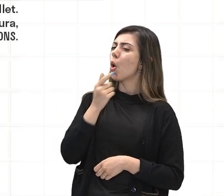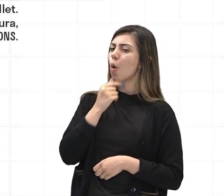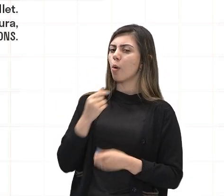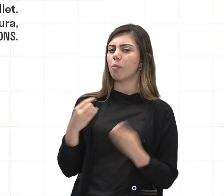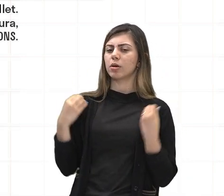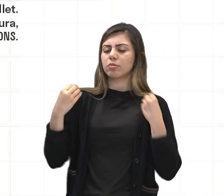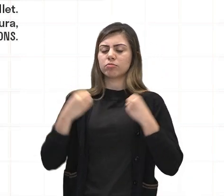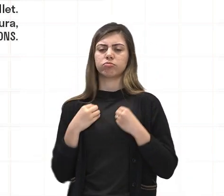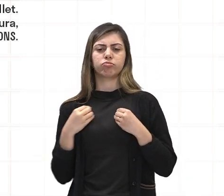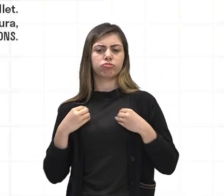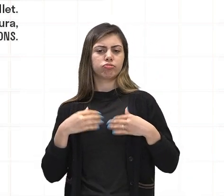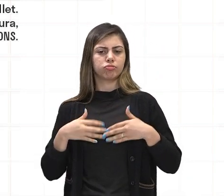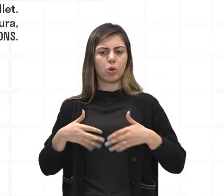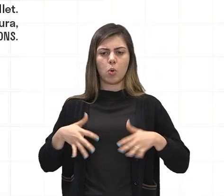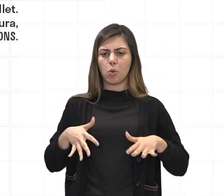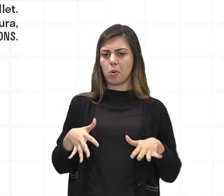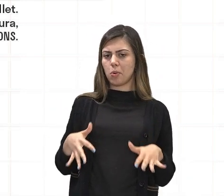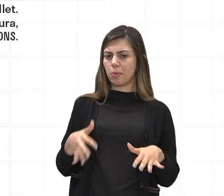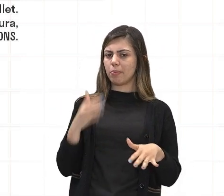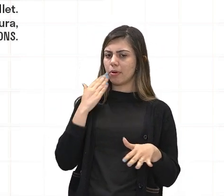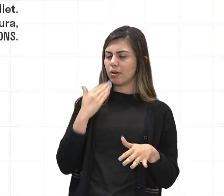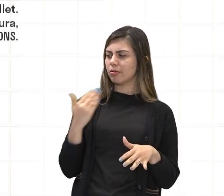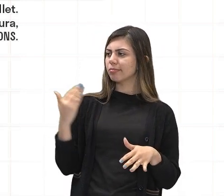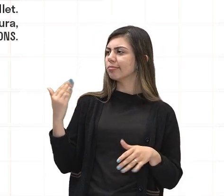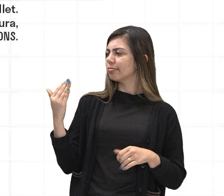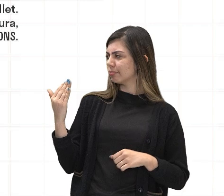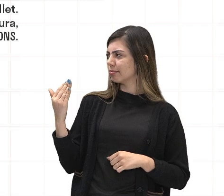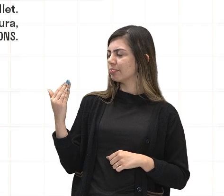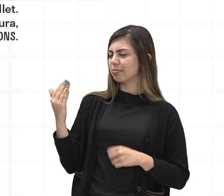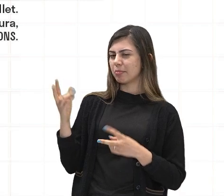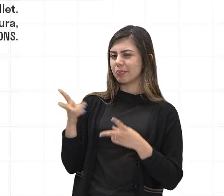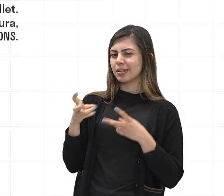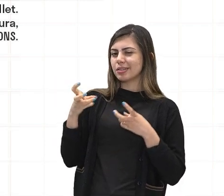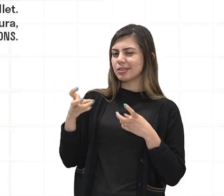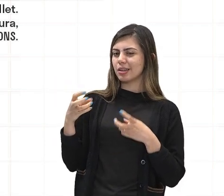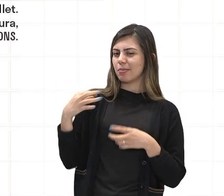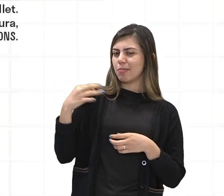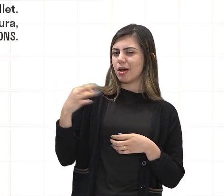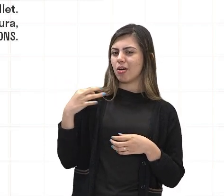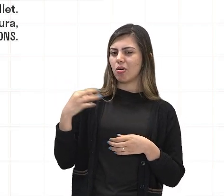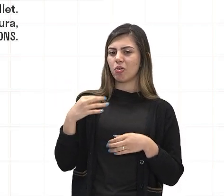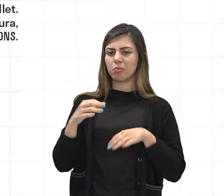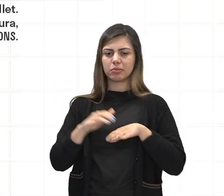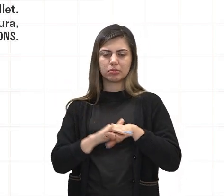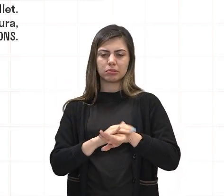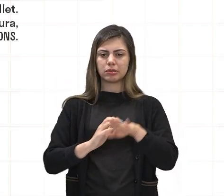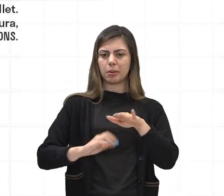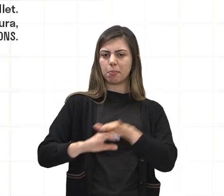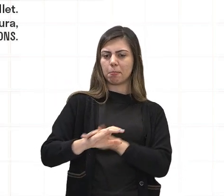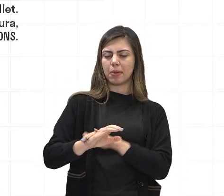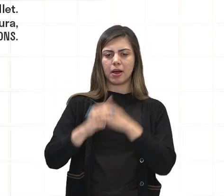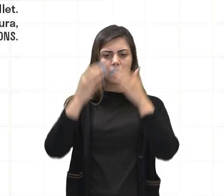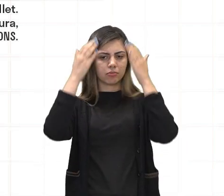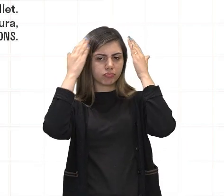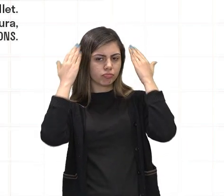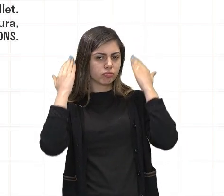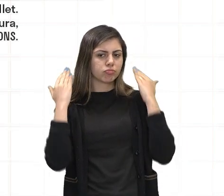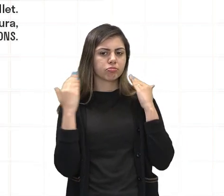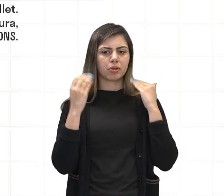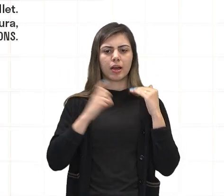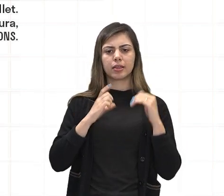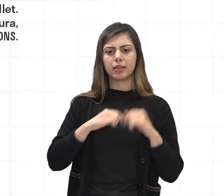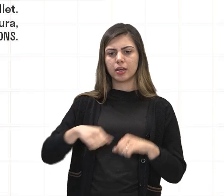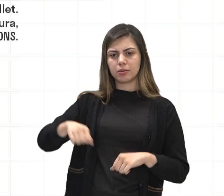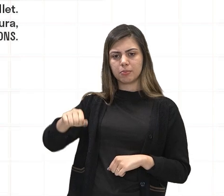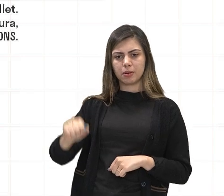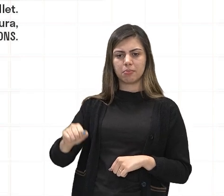com um sobretudo aí, com um manto, na verdade, por cima, de meia, sapato bem penteado, segurando uma bengala na mão,